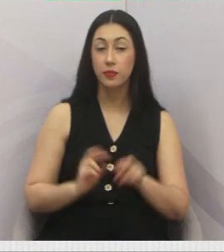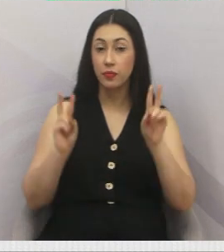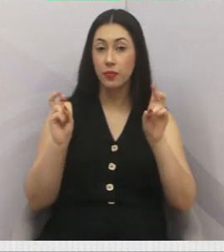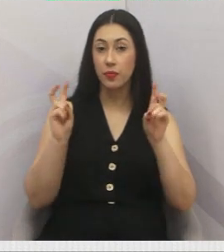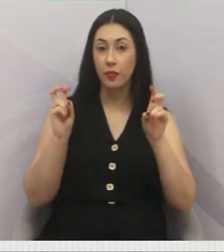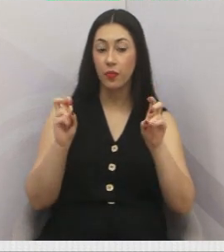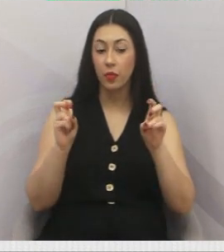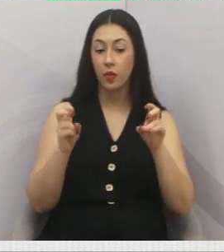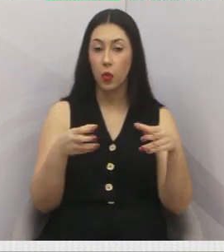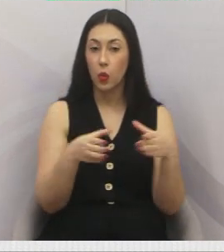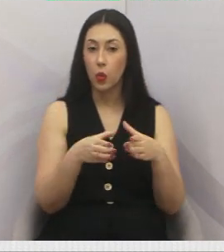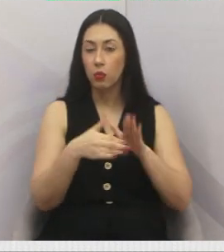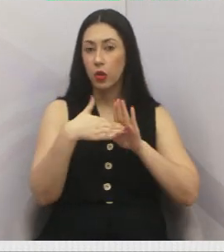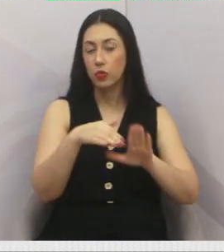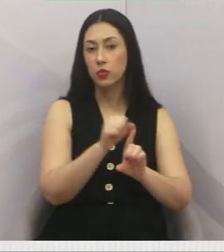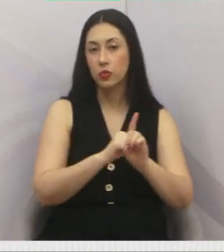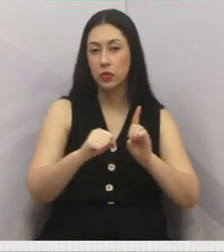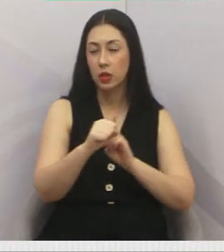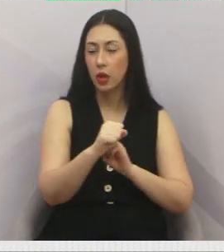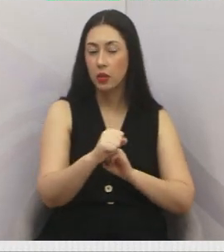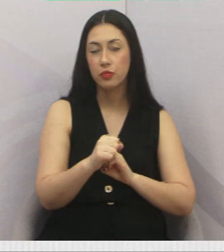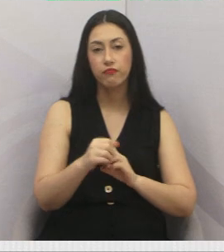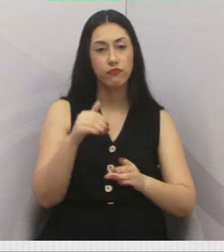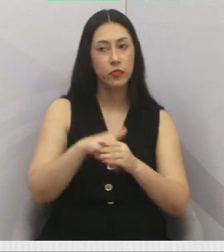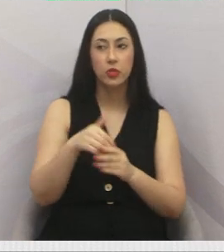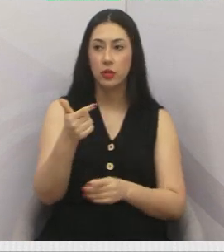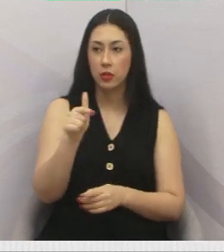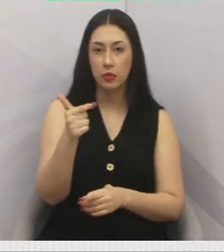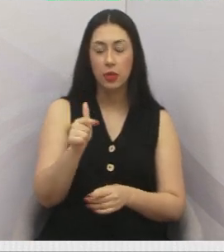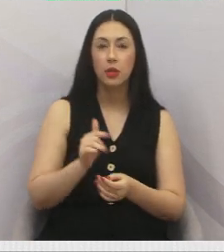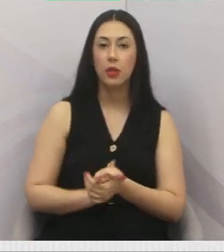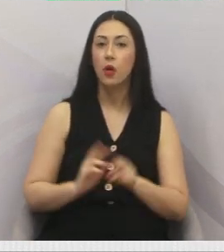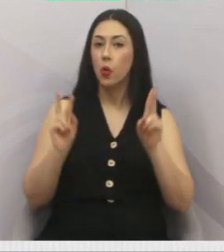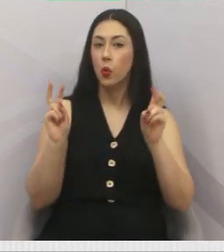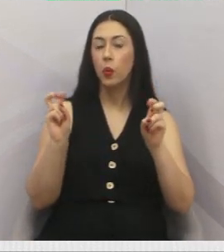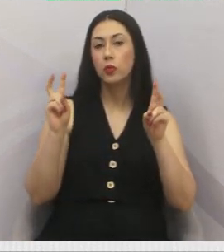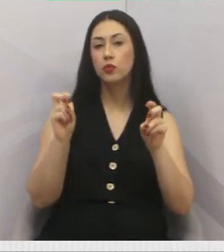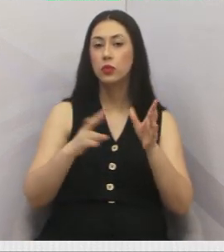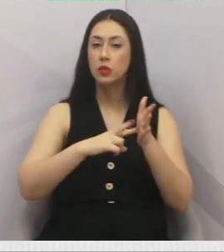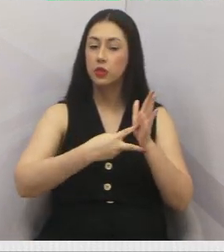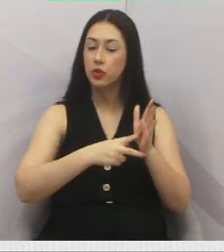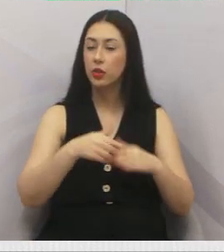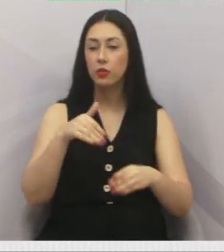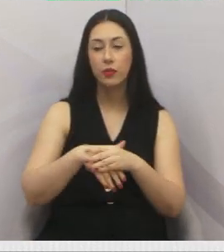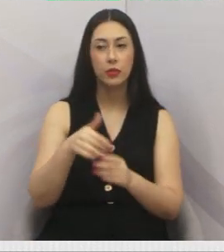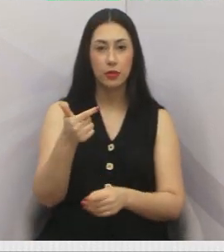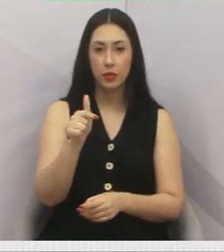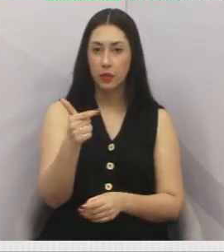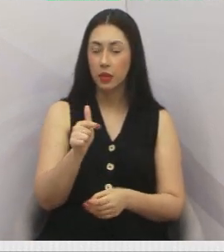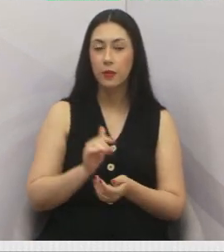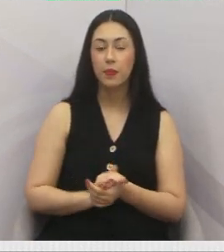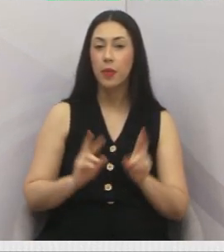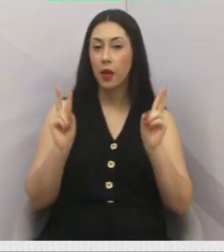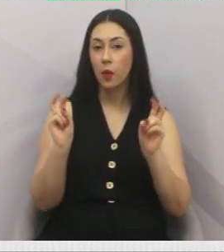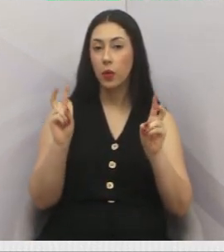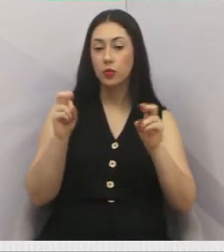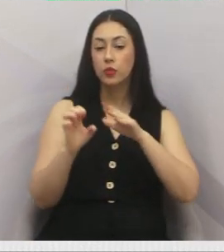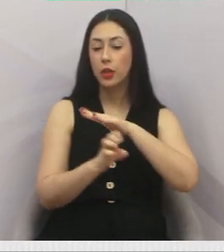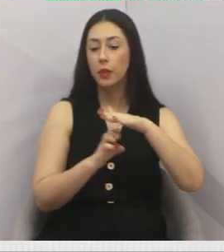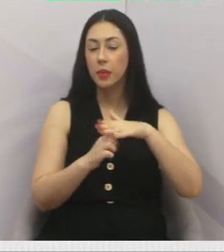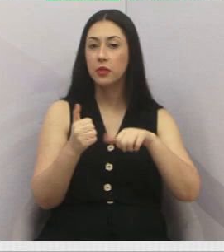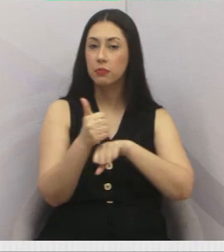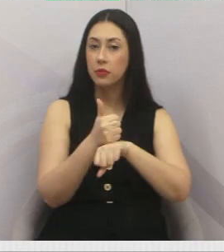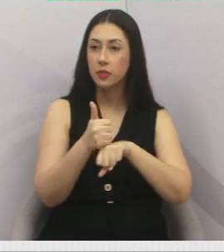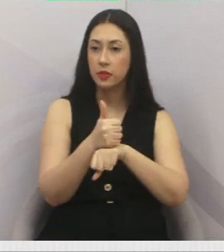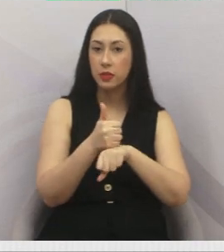Segmento movimentos populares, voto em branco. Segmento entidade classe sindical, voto em branco. Segmento empresas e